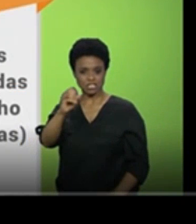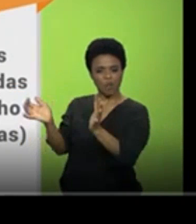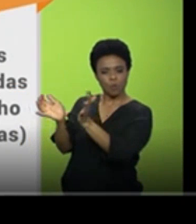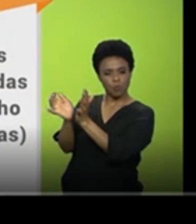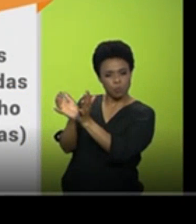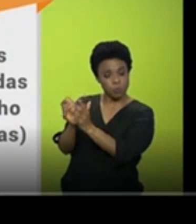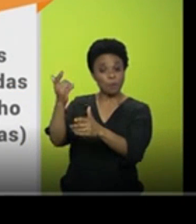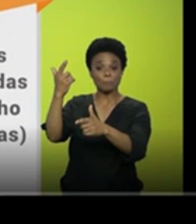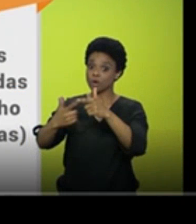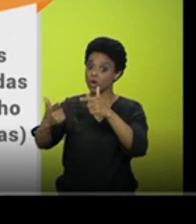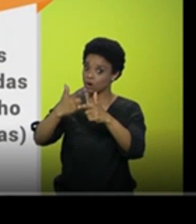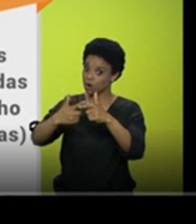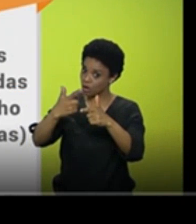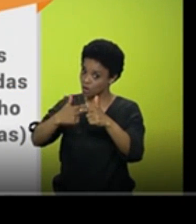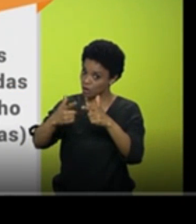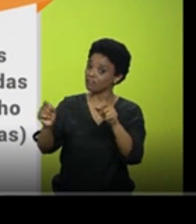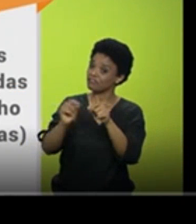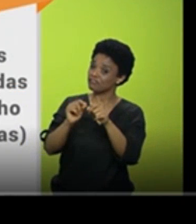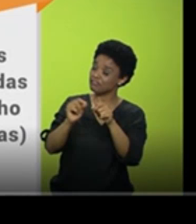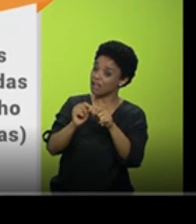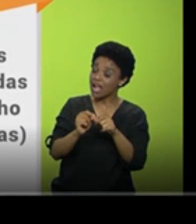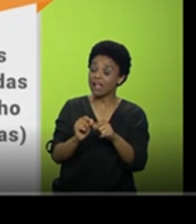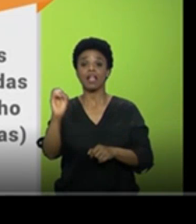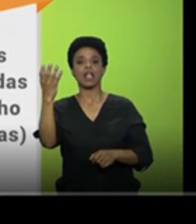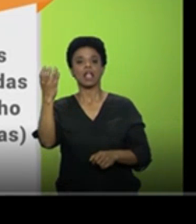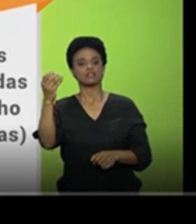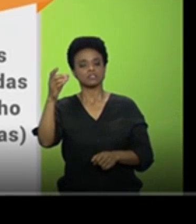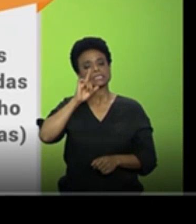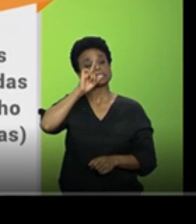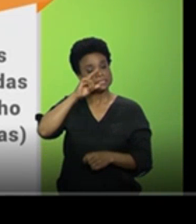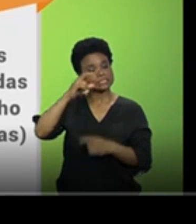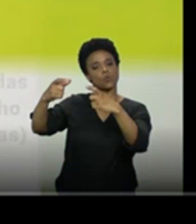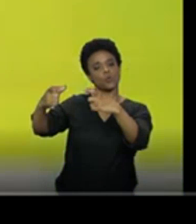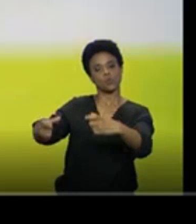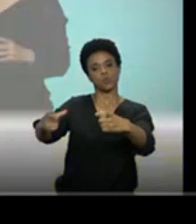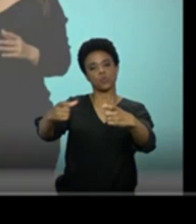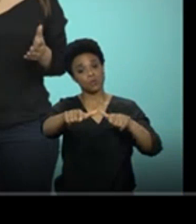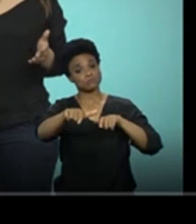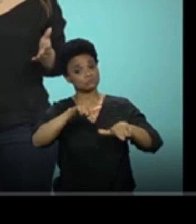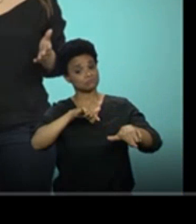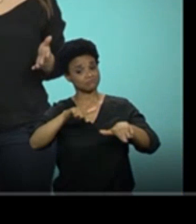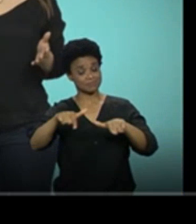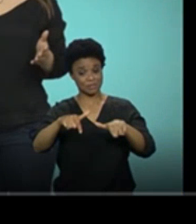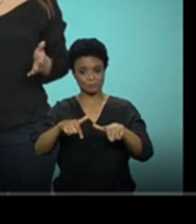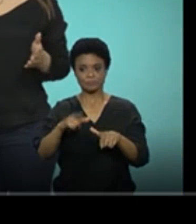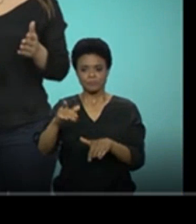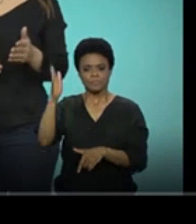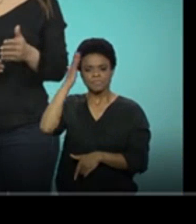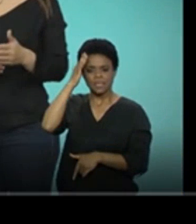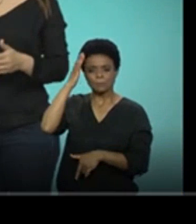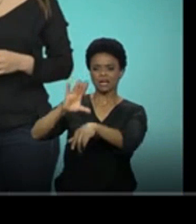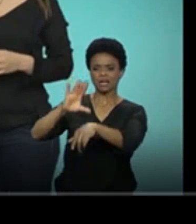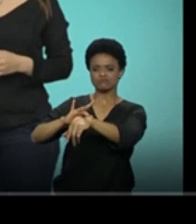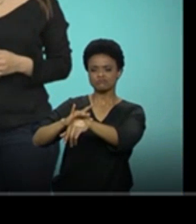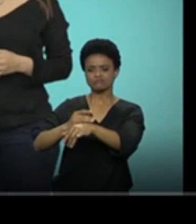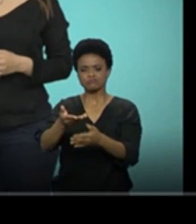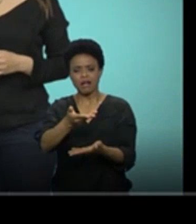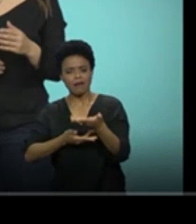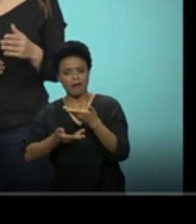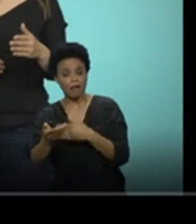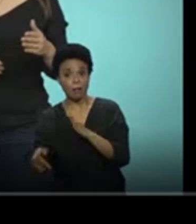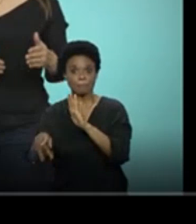agrupamento de danos ou agravos gerados por fatores de risco presentes nos locais de trabalho. Para classificar as doenças e sua relação